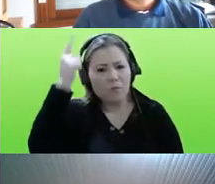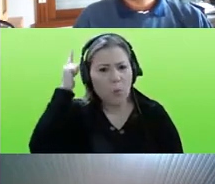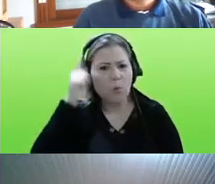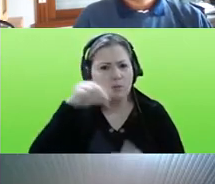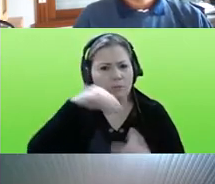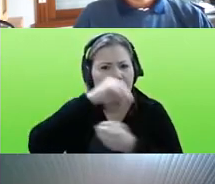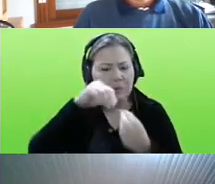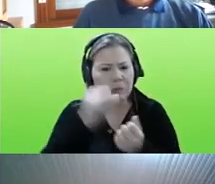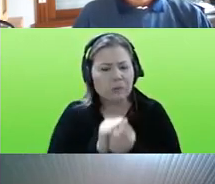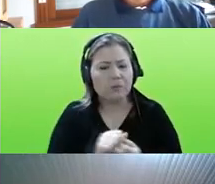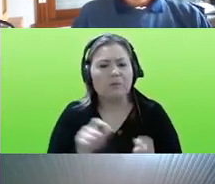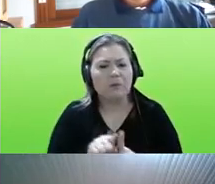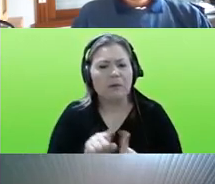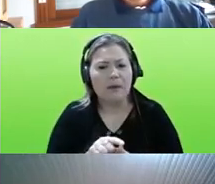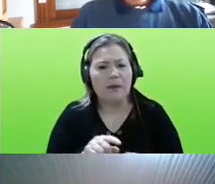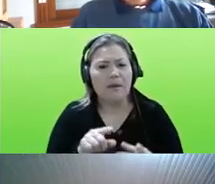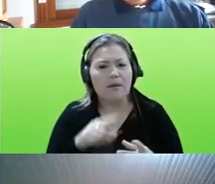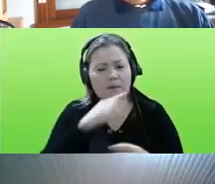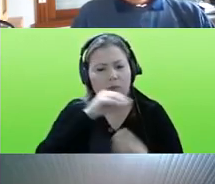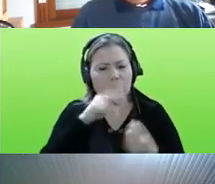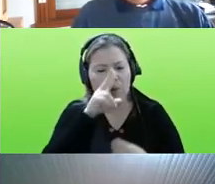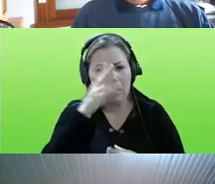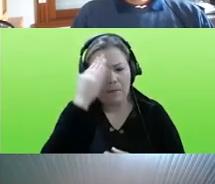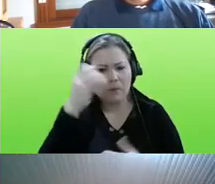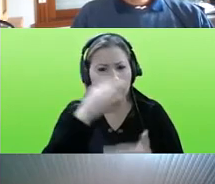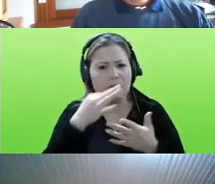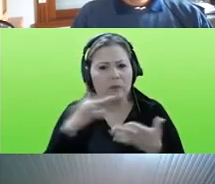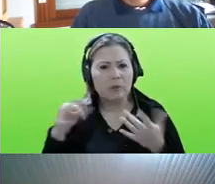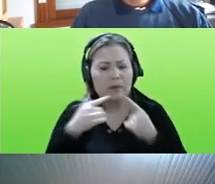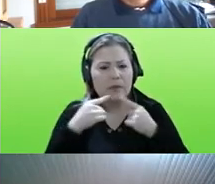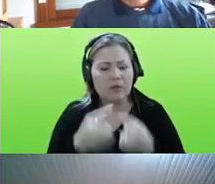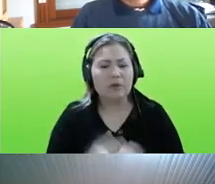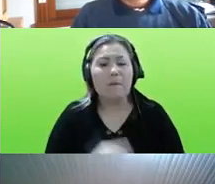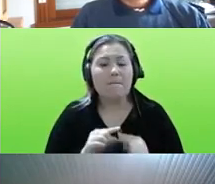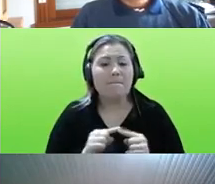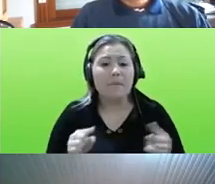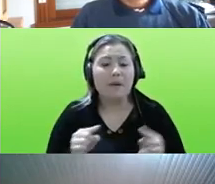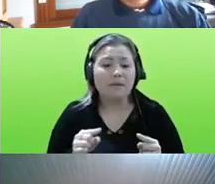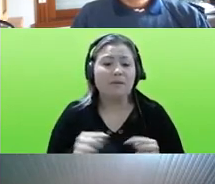bom, e até o Mbembe, no meio de pessoas da teoria crítica. Mas tem sido